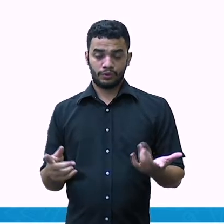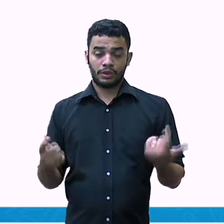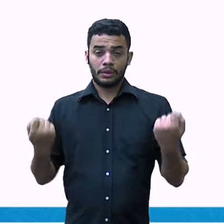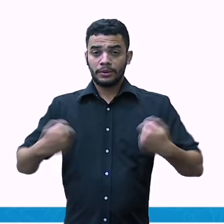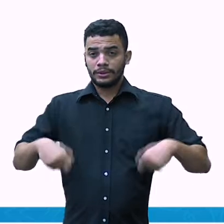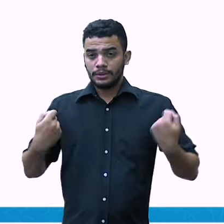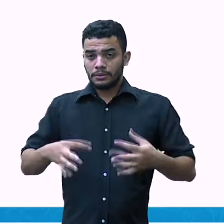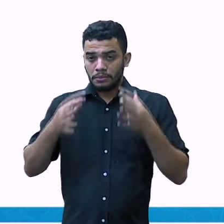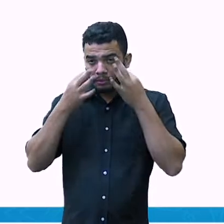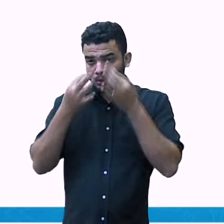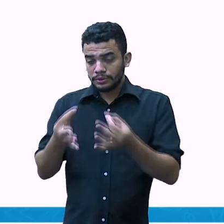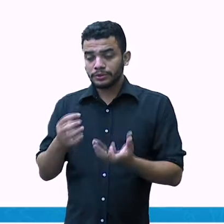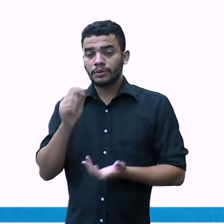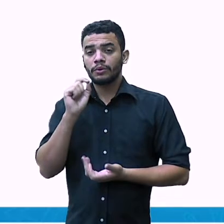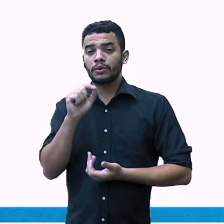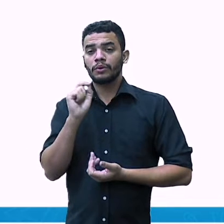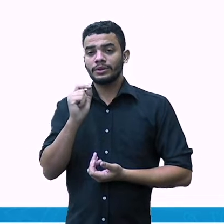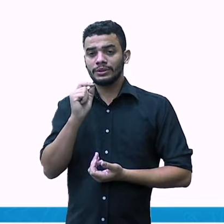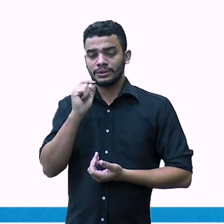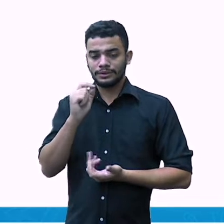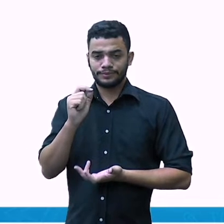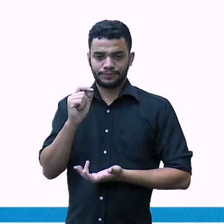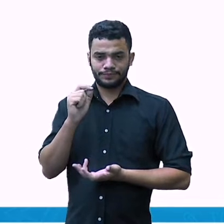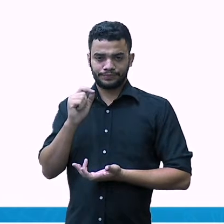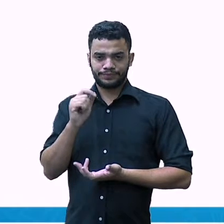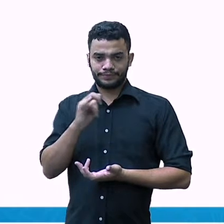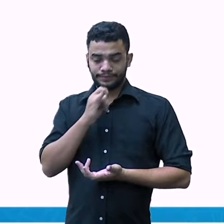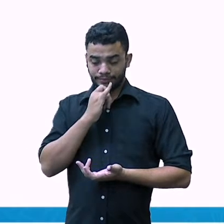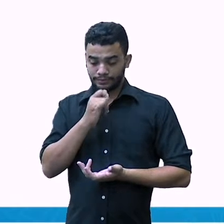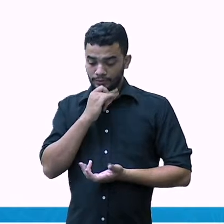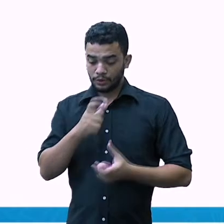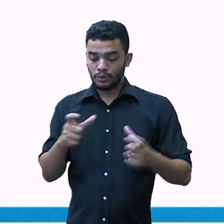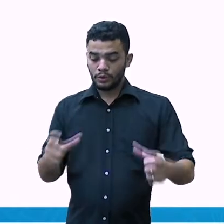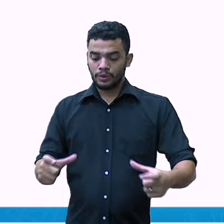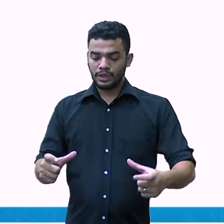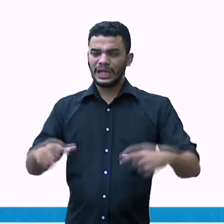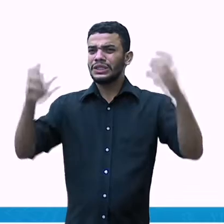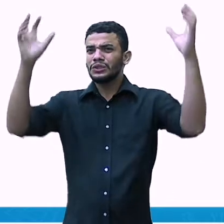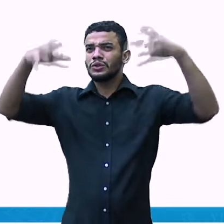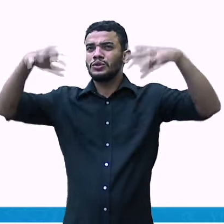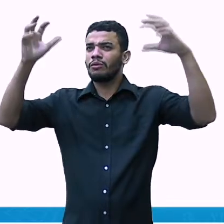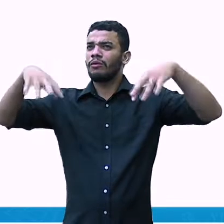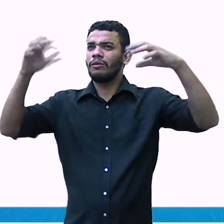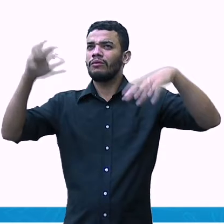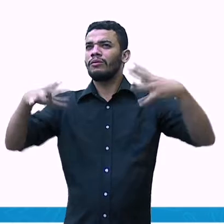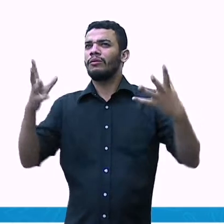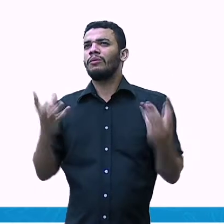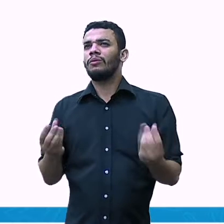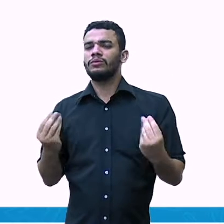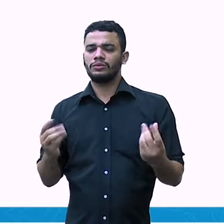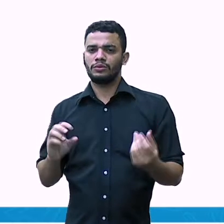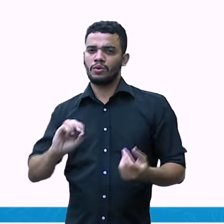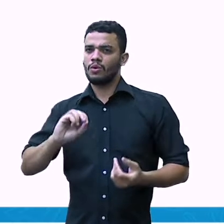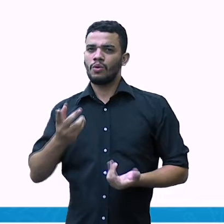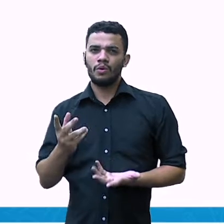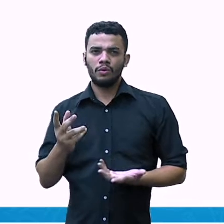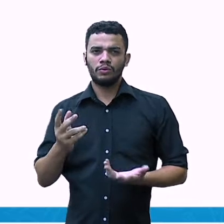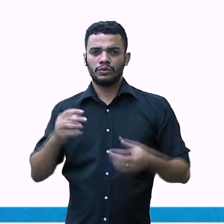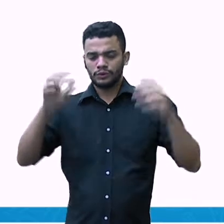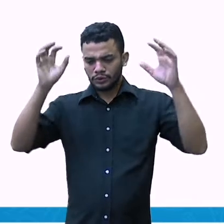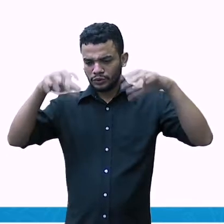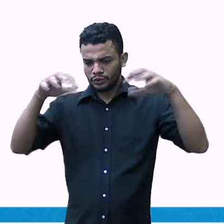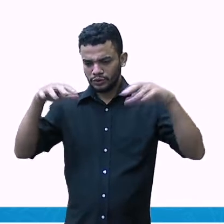observamos aqui são as condições climáticas. O que é isso? É muito frio? É